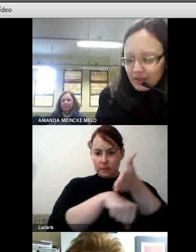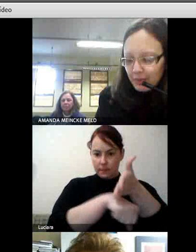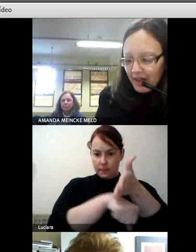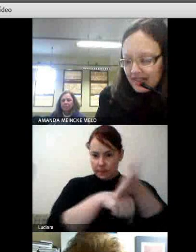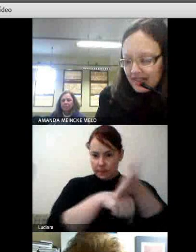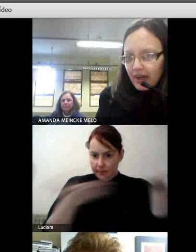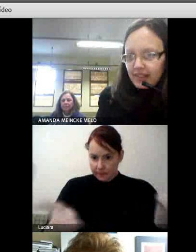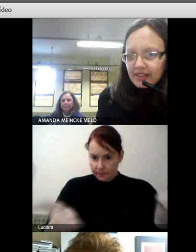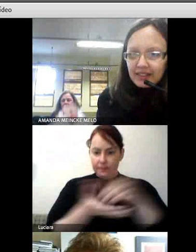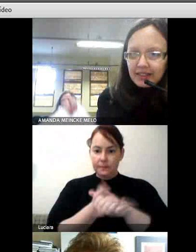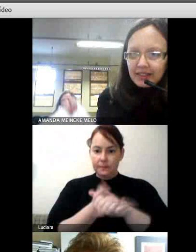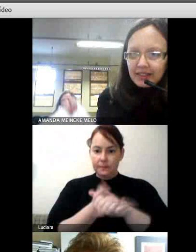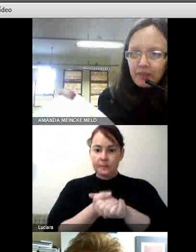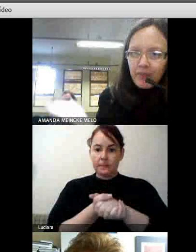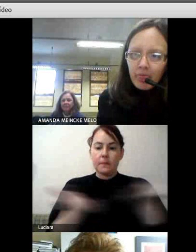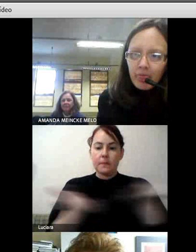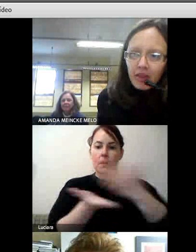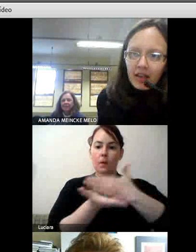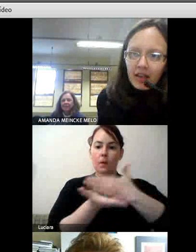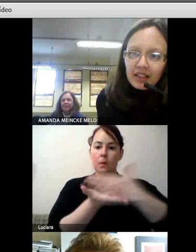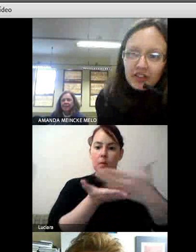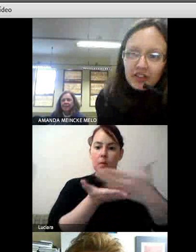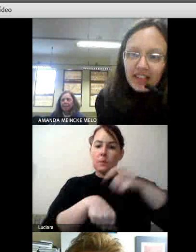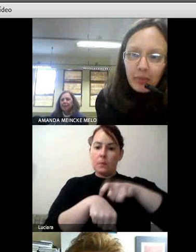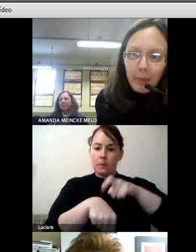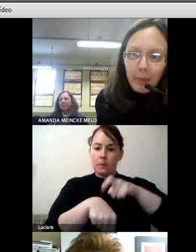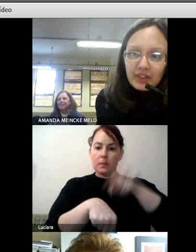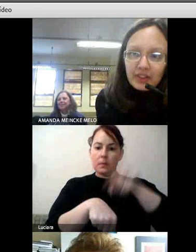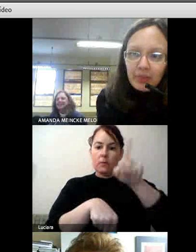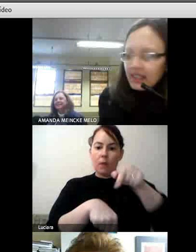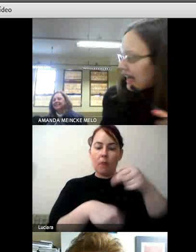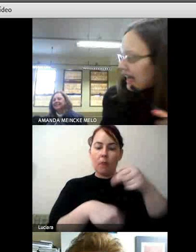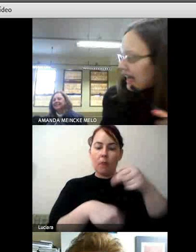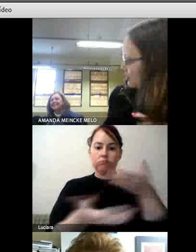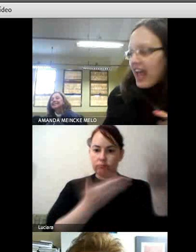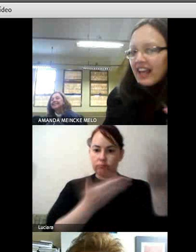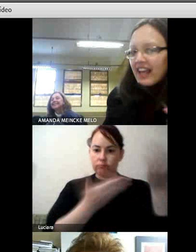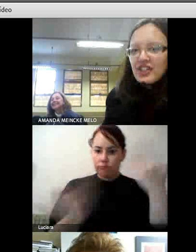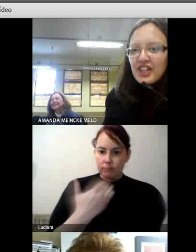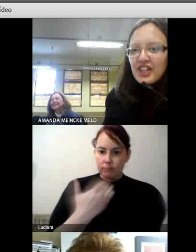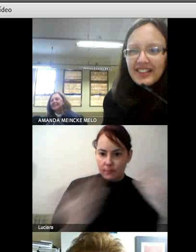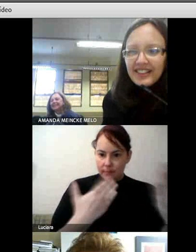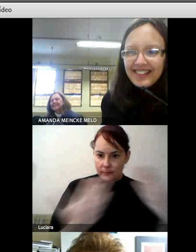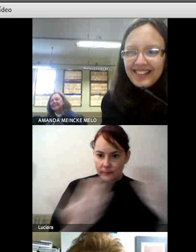os participantes. Nós temos a possibilidade do chat,